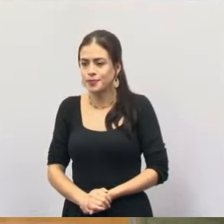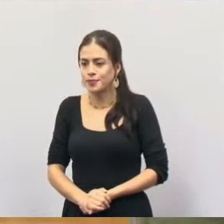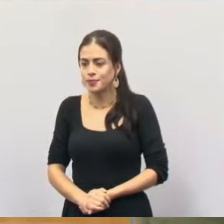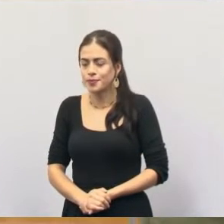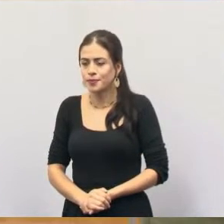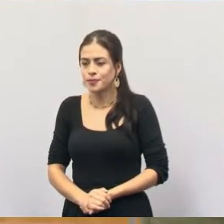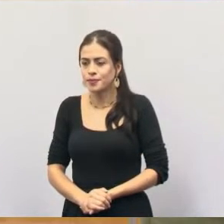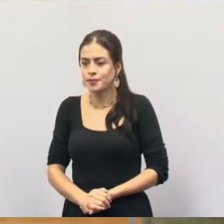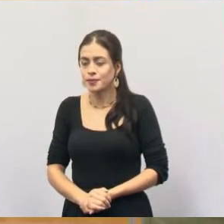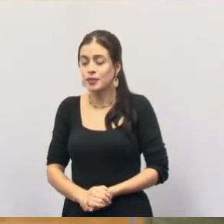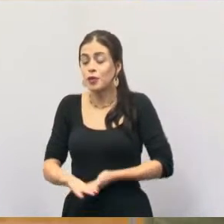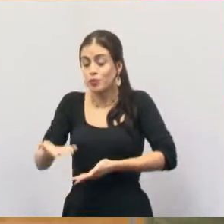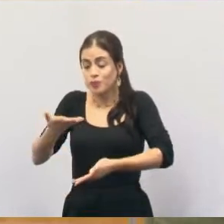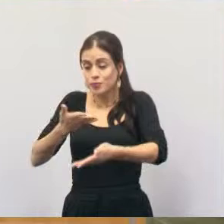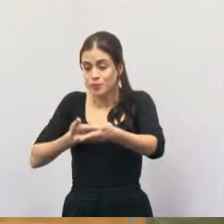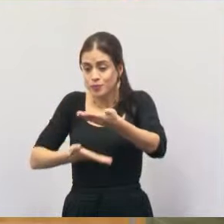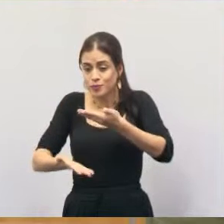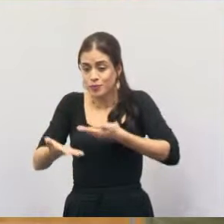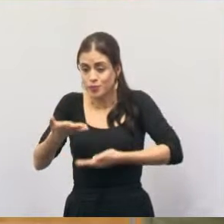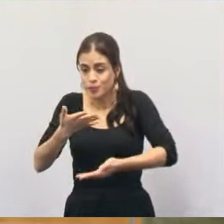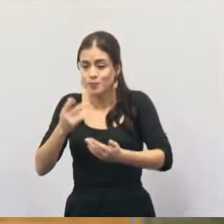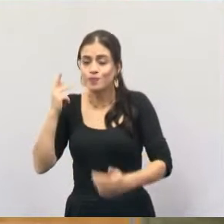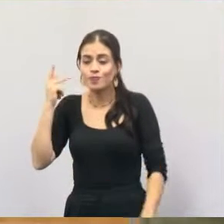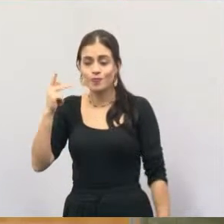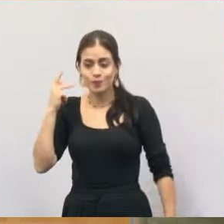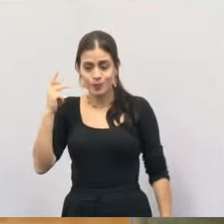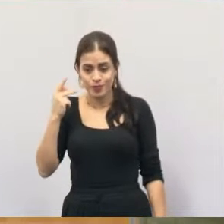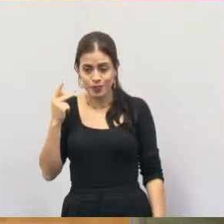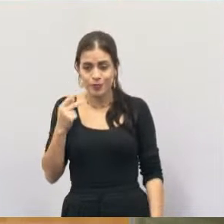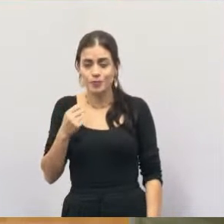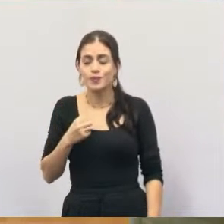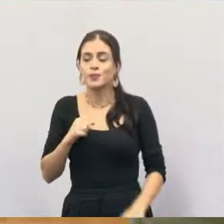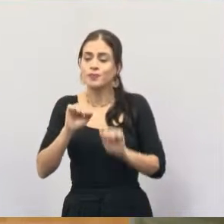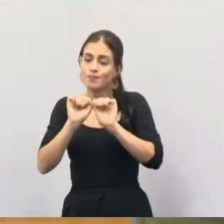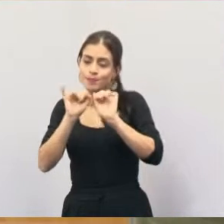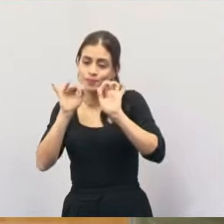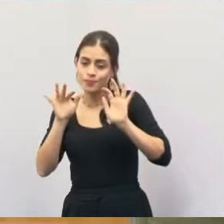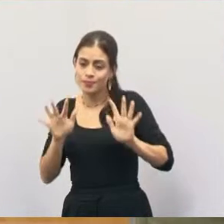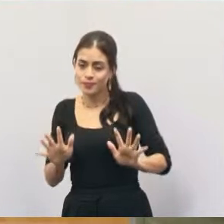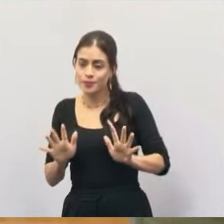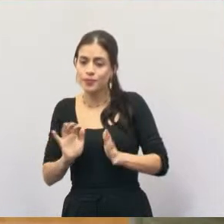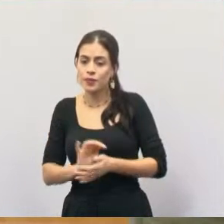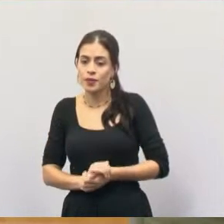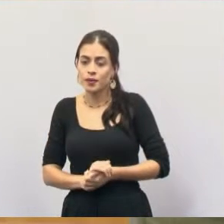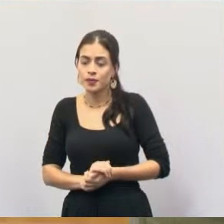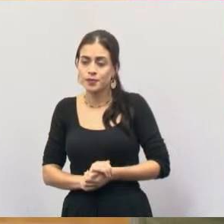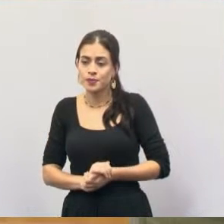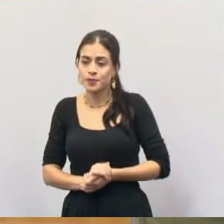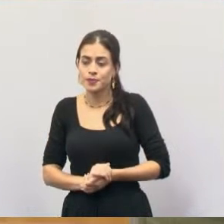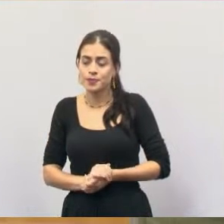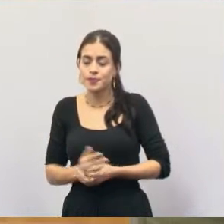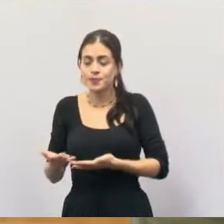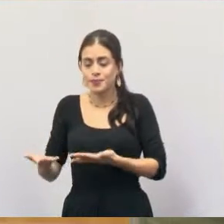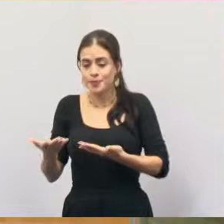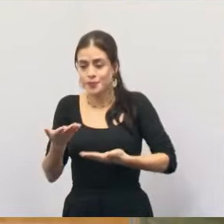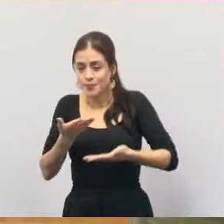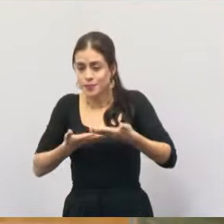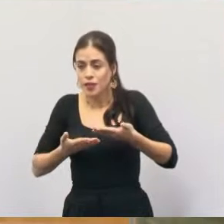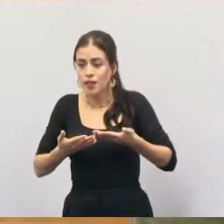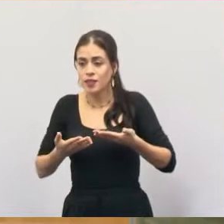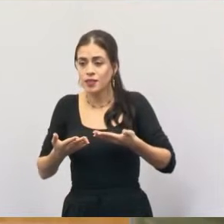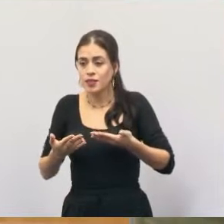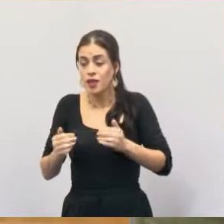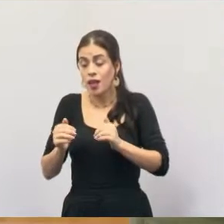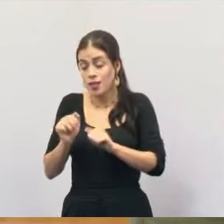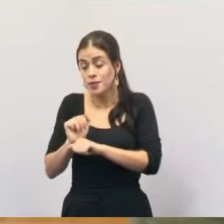Permanecemos à disposição dos ilustres colegas para eventuais esclarecimentos nessas condições, esperamos merecer o